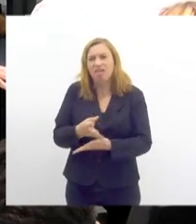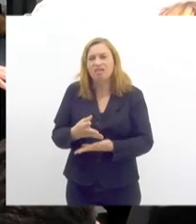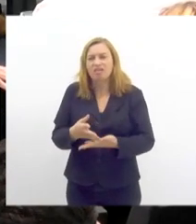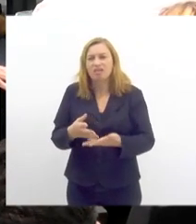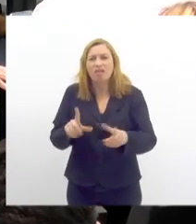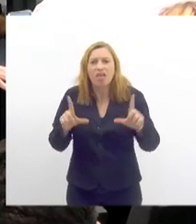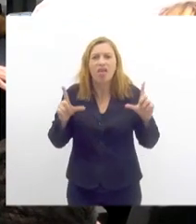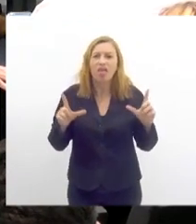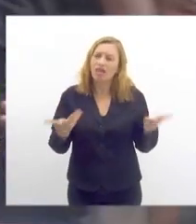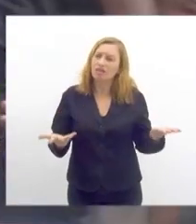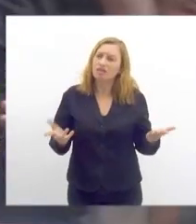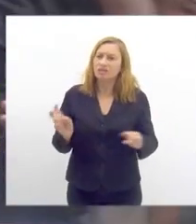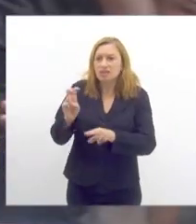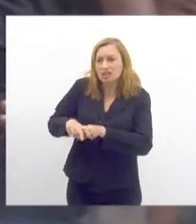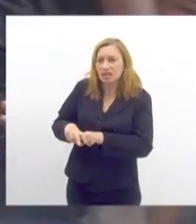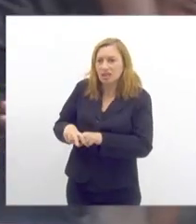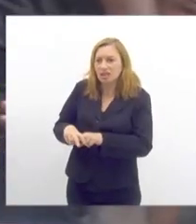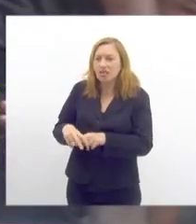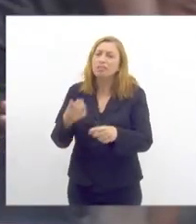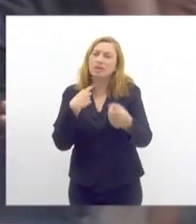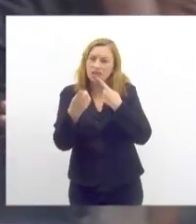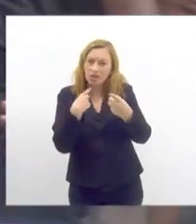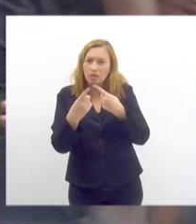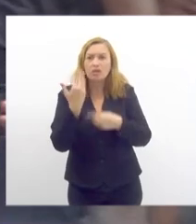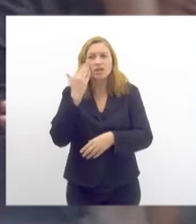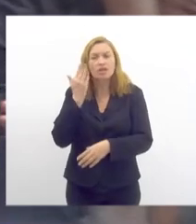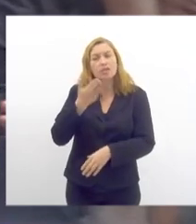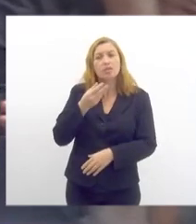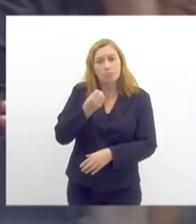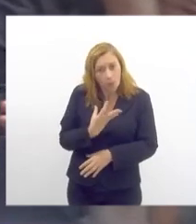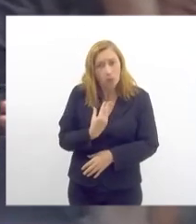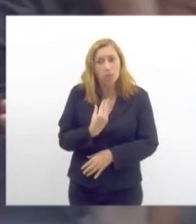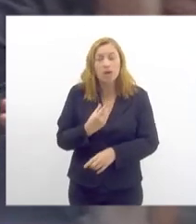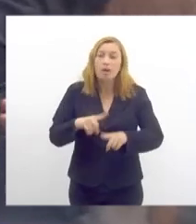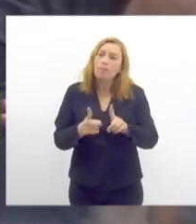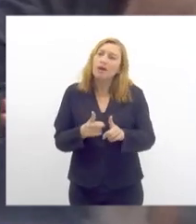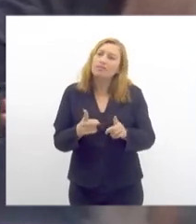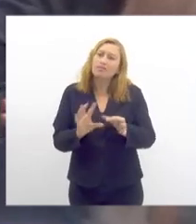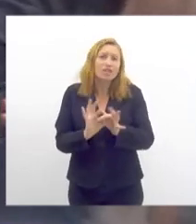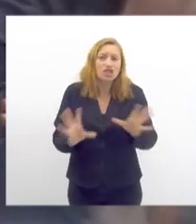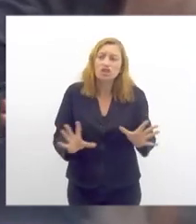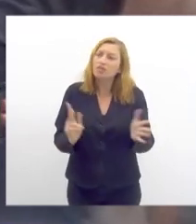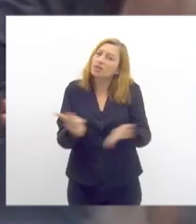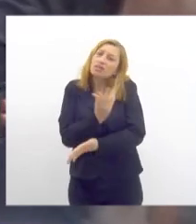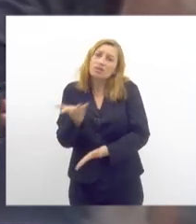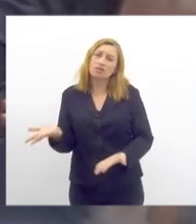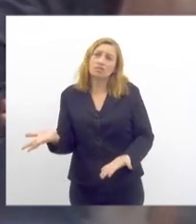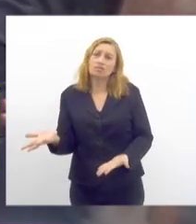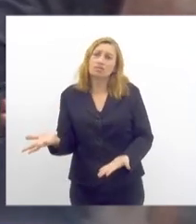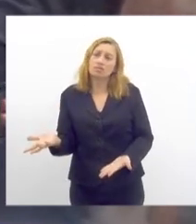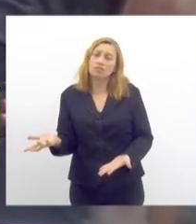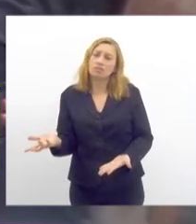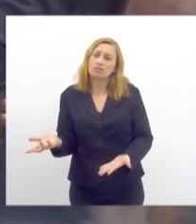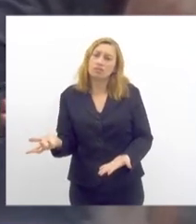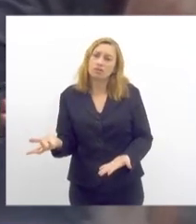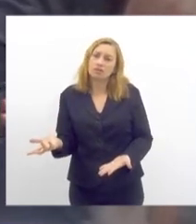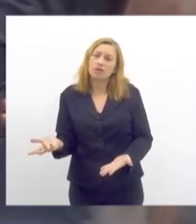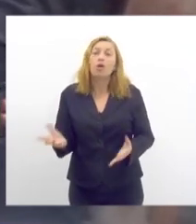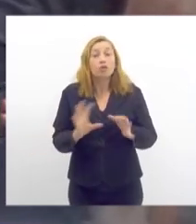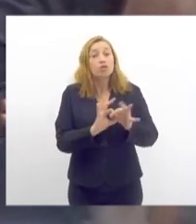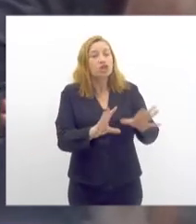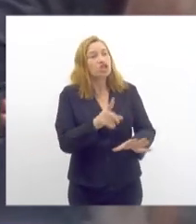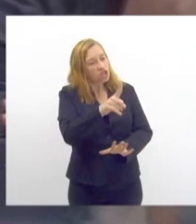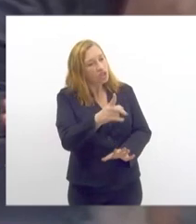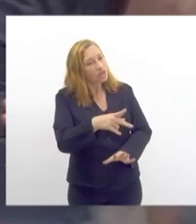palanque. Se quiser sentar aqui para tentar dialogar, chegar no entendimento, beleza. Mas não vou permitir mais o que está acontecendo. Ou deixa